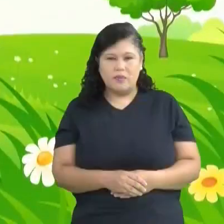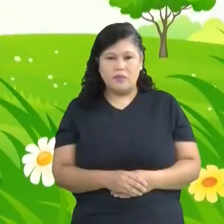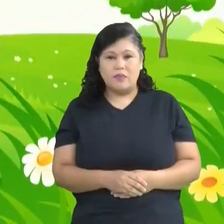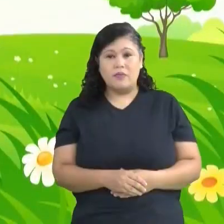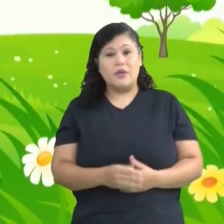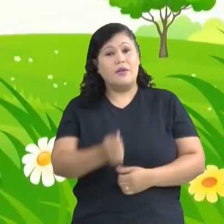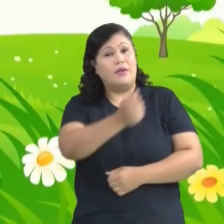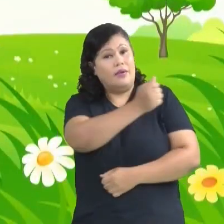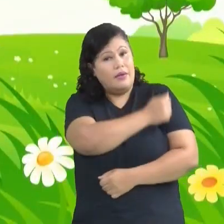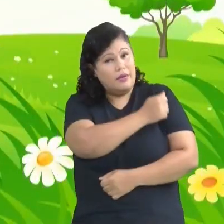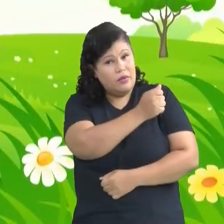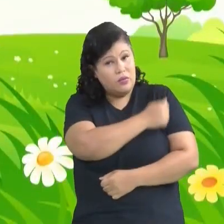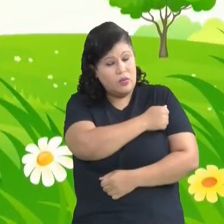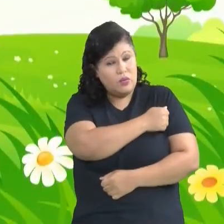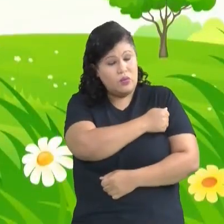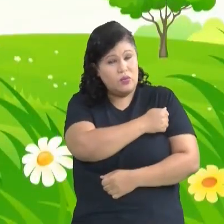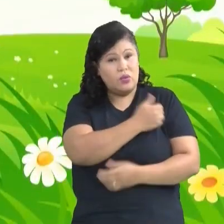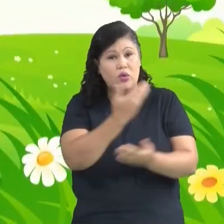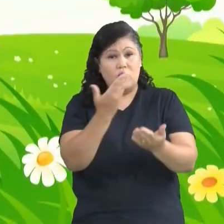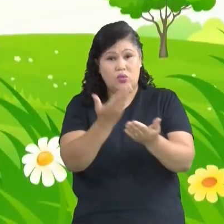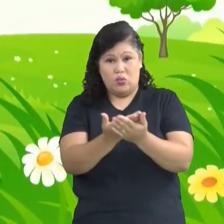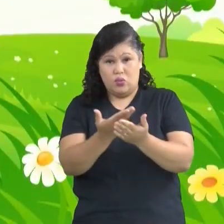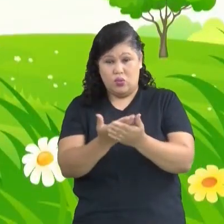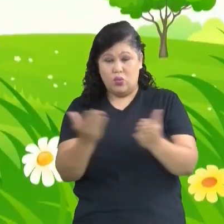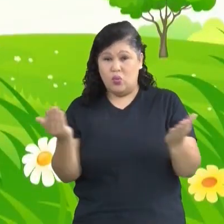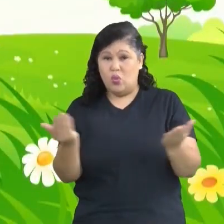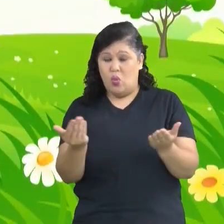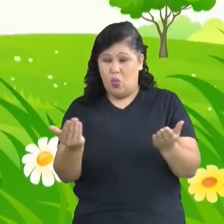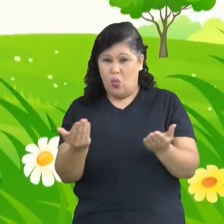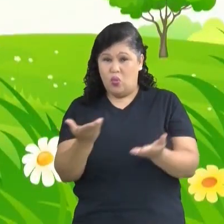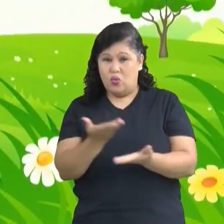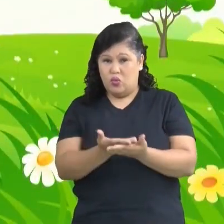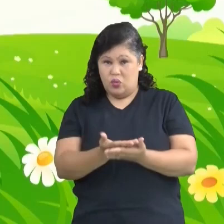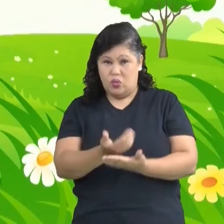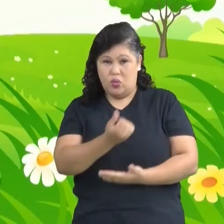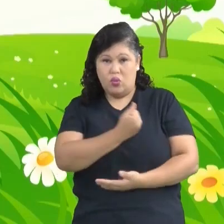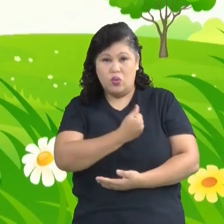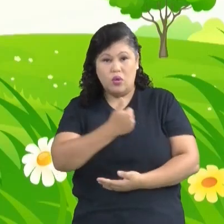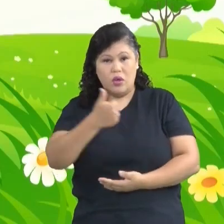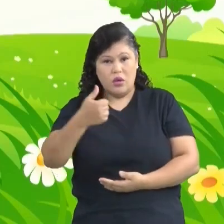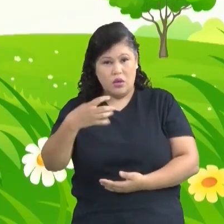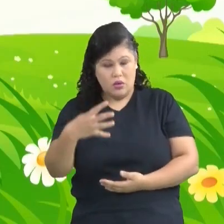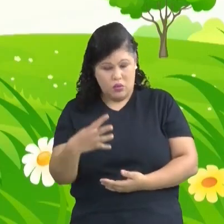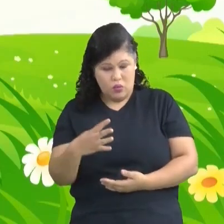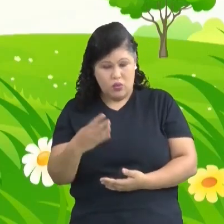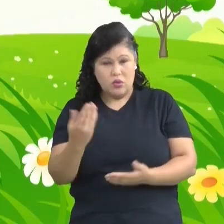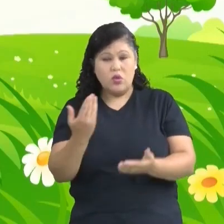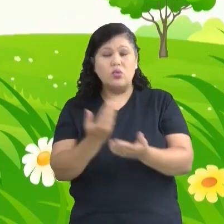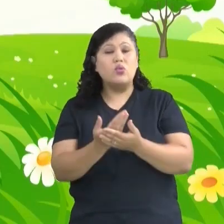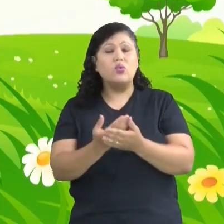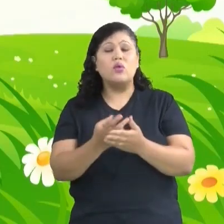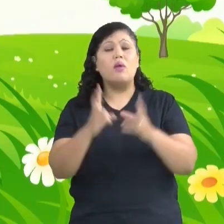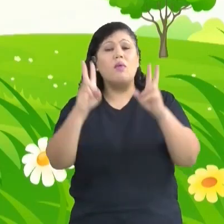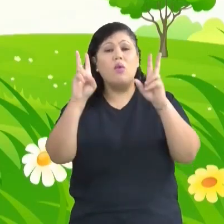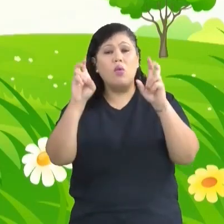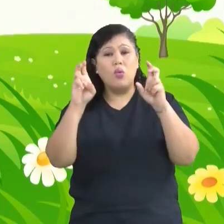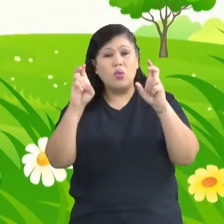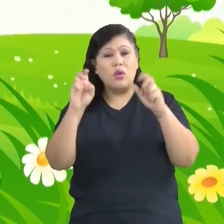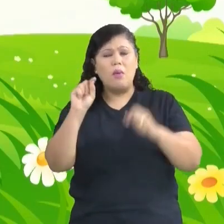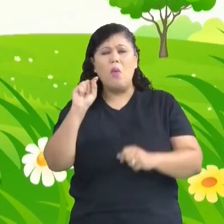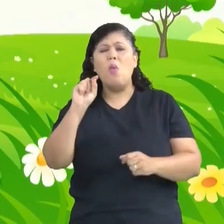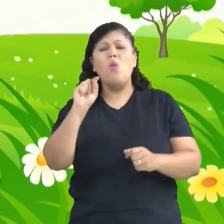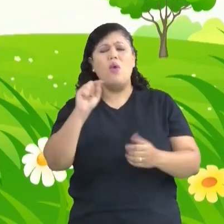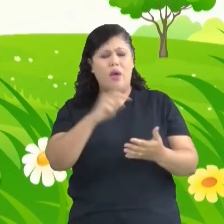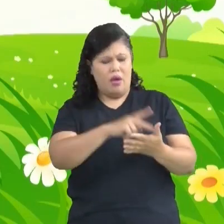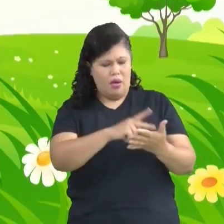Crianças, na nossa aula de hoje, nossa aula 14, nós estudamos o quê? O que é um poema? Um